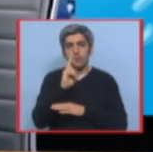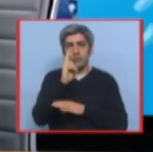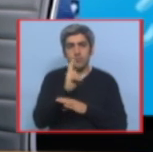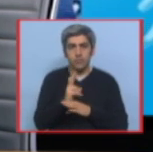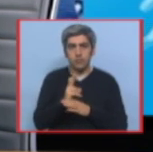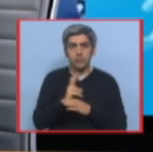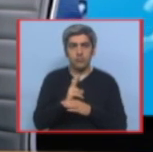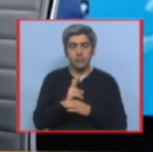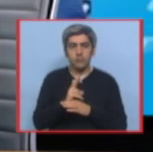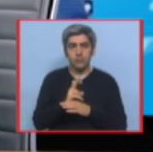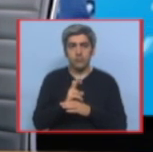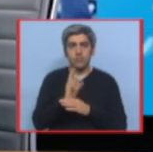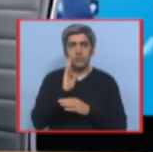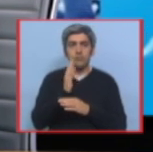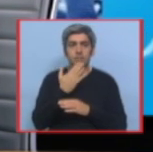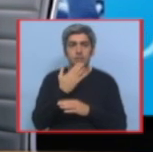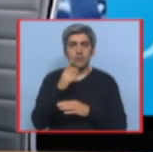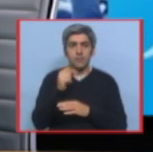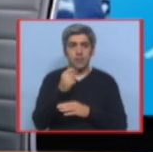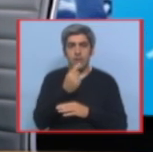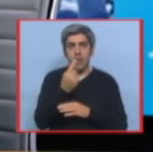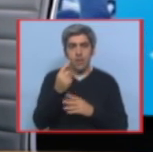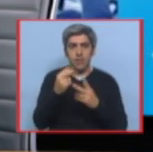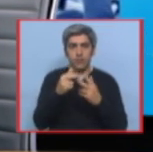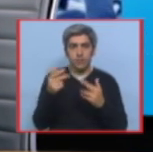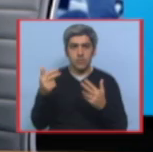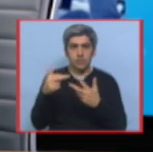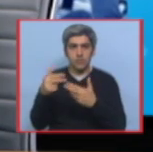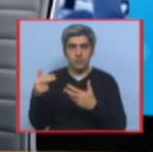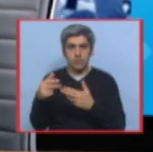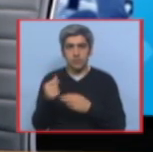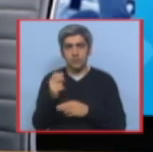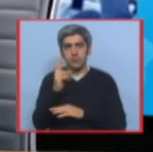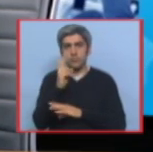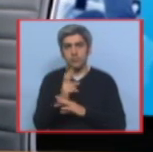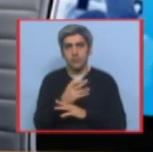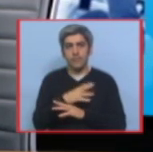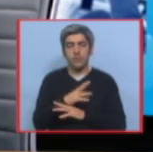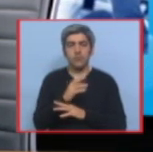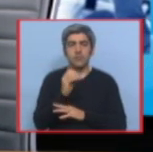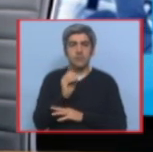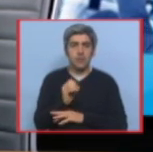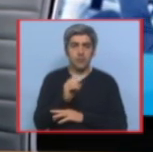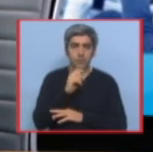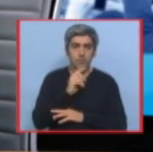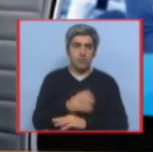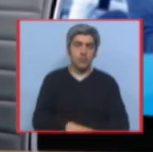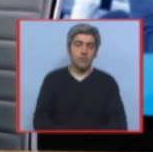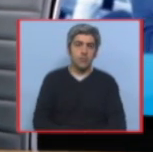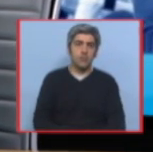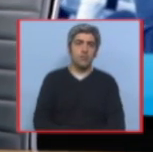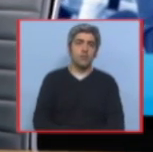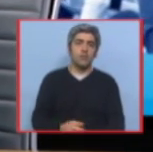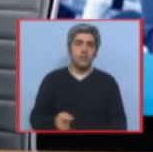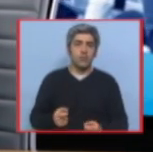o IMI, e isto agora também depende muito de cada município, para quanto é que quer reduzir esse IMI, que pode chegar a zero, no fundo, mas agora